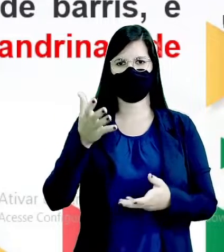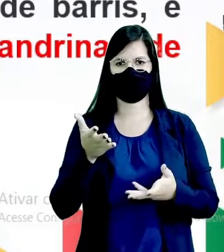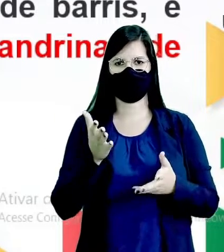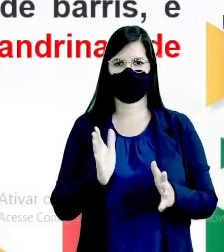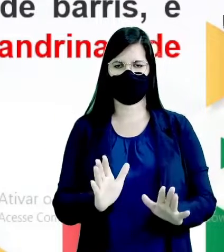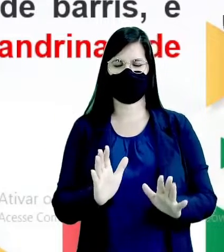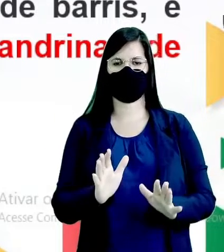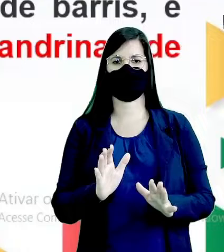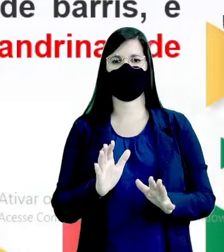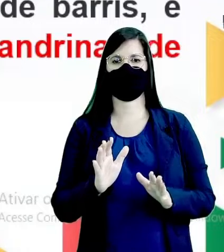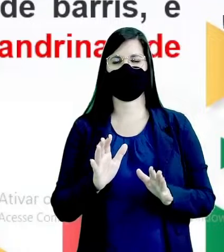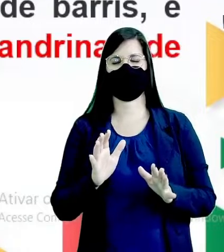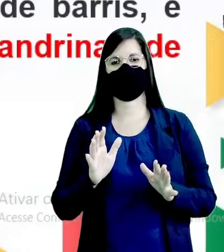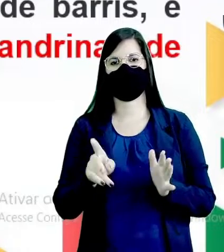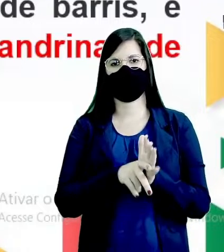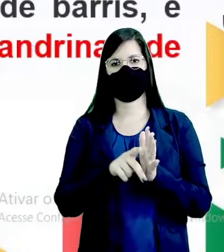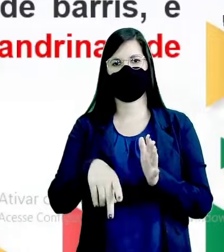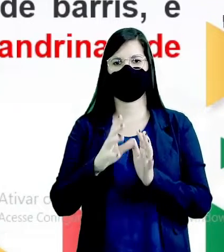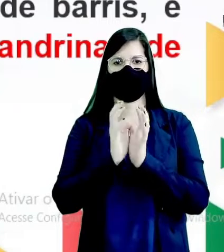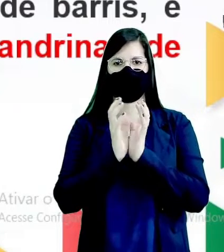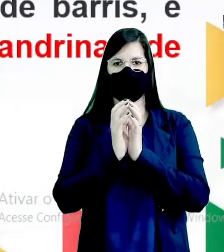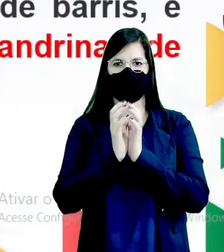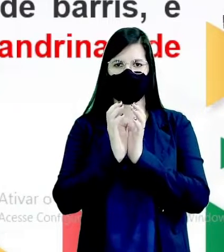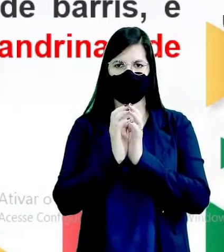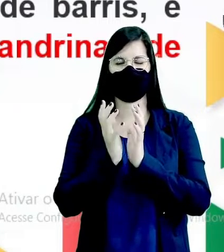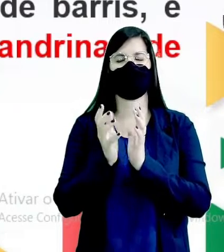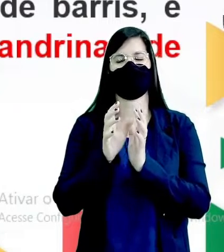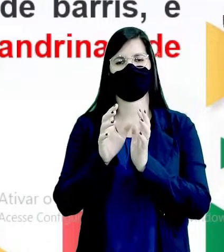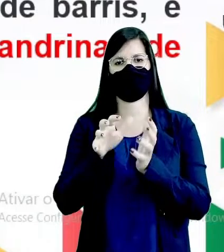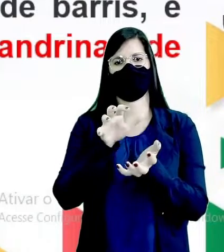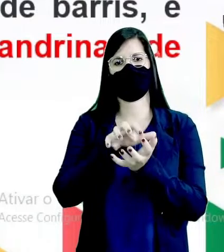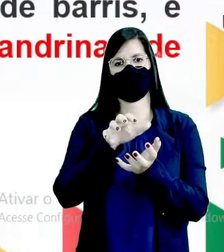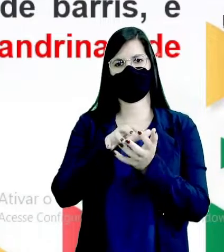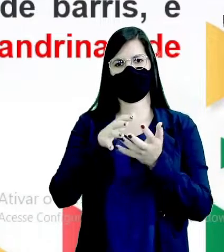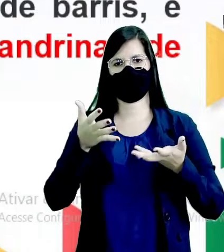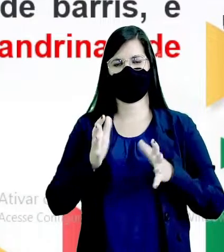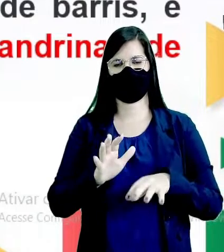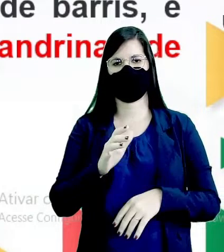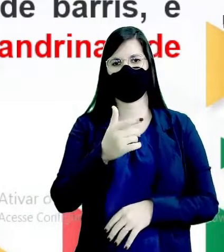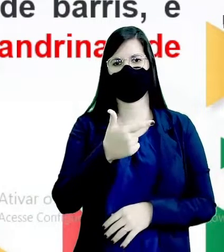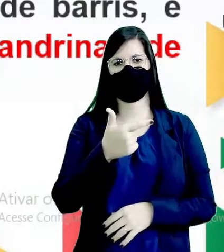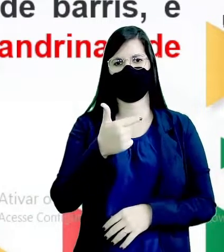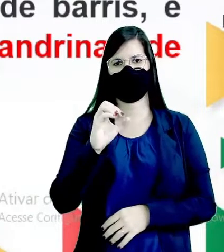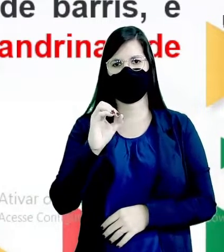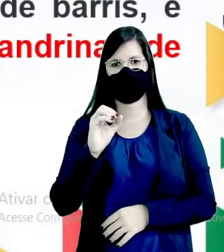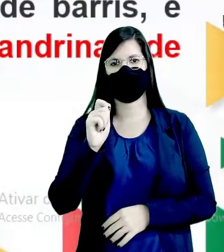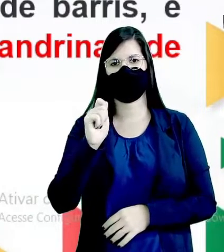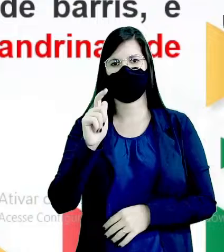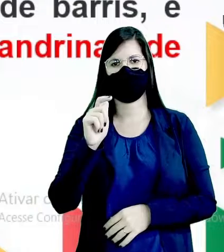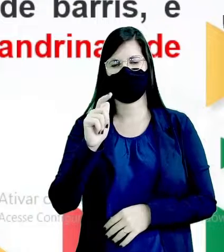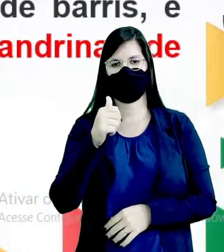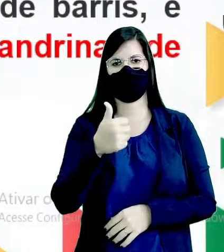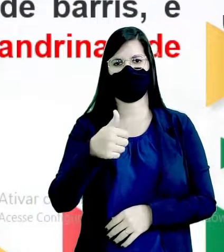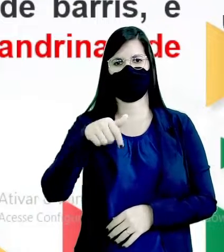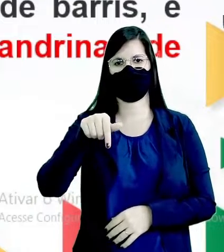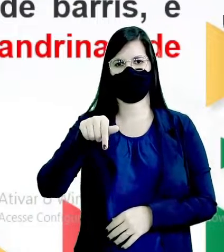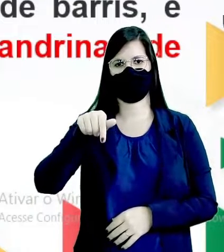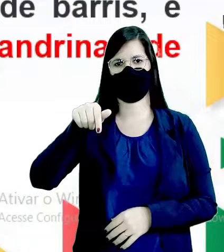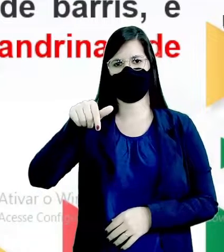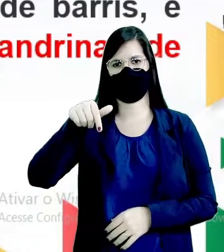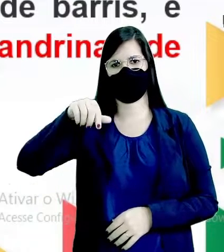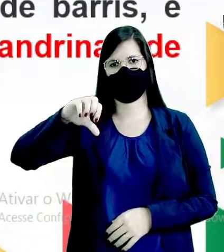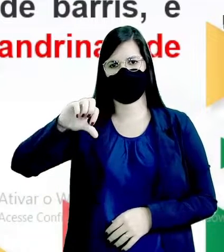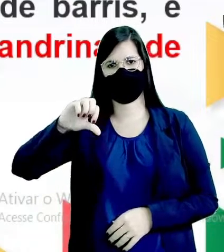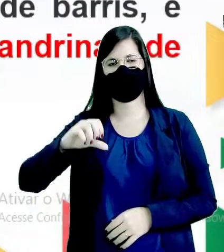Ele é natural aqui do Recife, em Pernambuco, e ele nasceu no dia 20 de agosto de